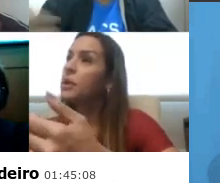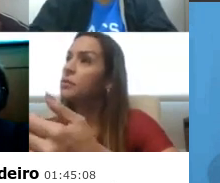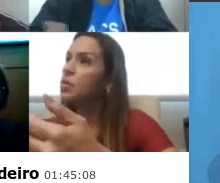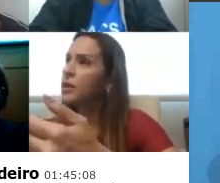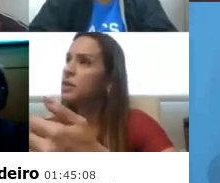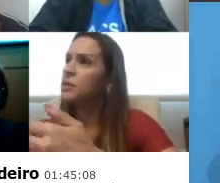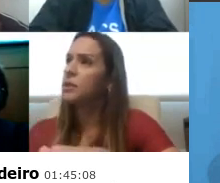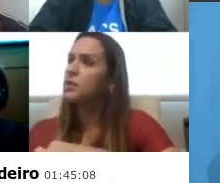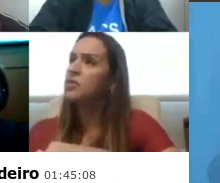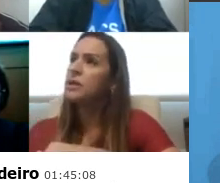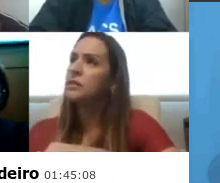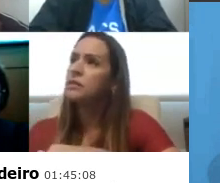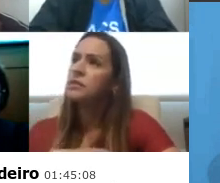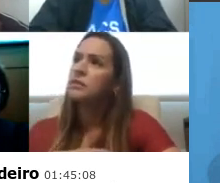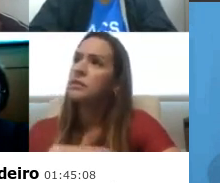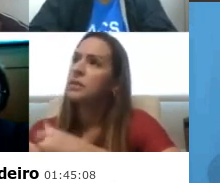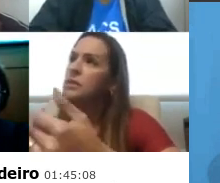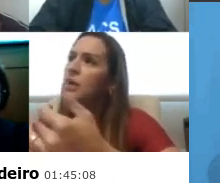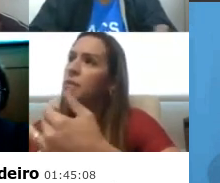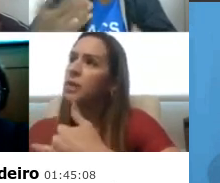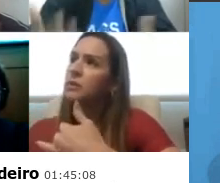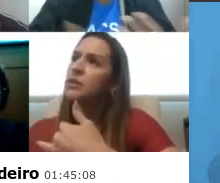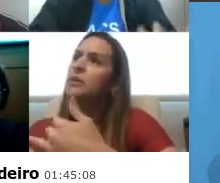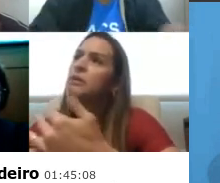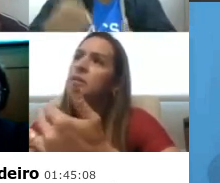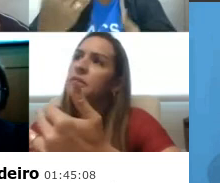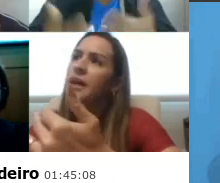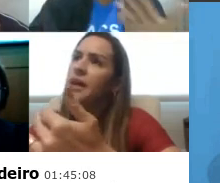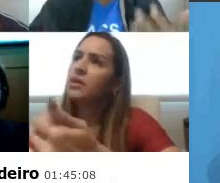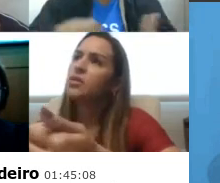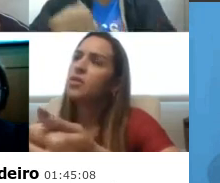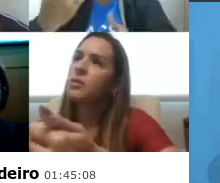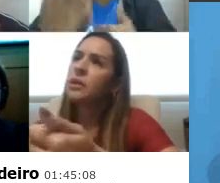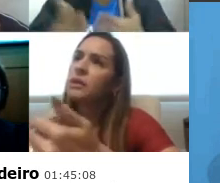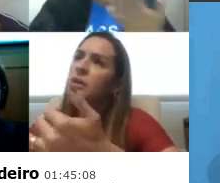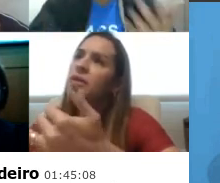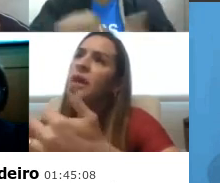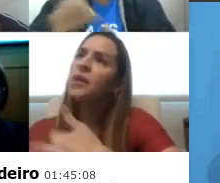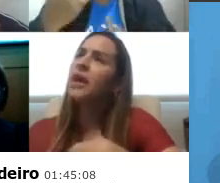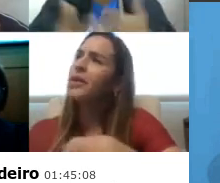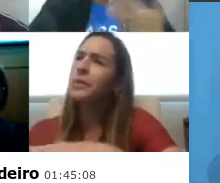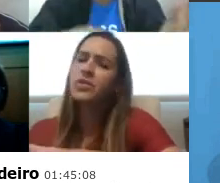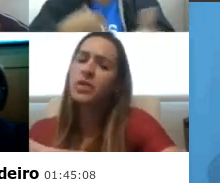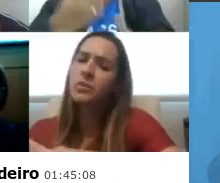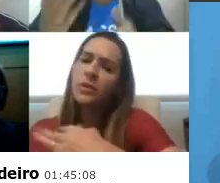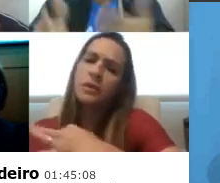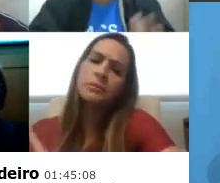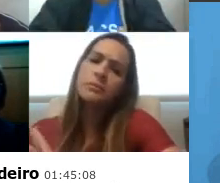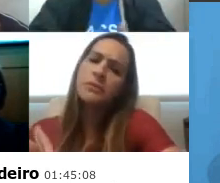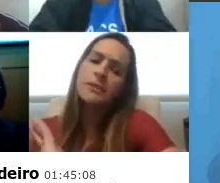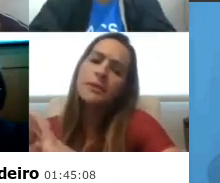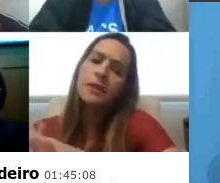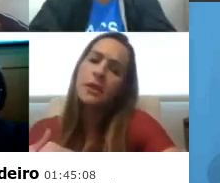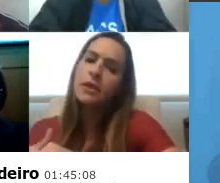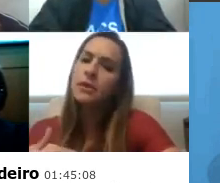horas dentro de um ônibus falando conversando e lá vai saliva para cima